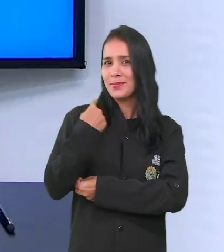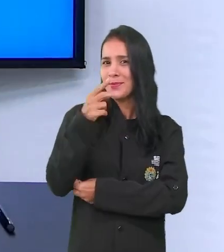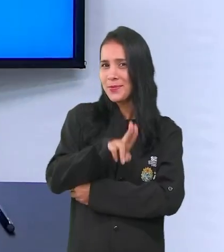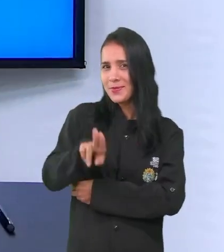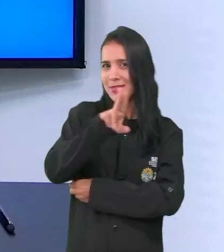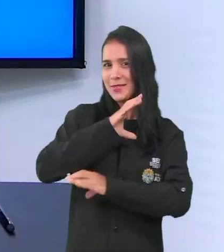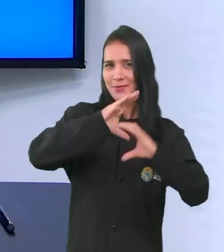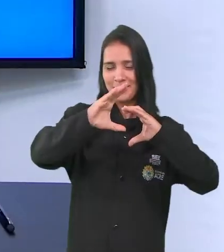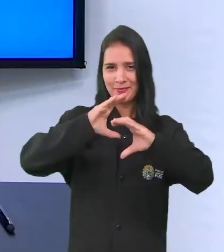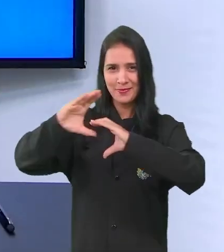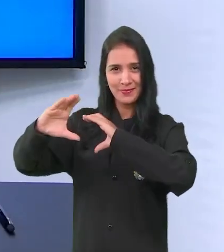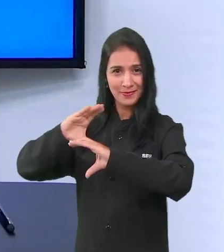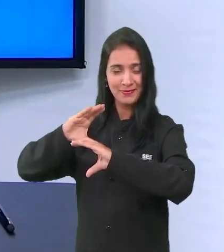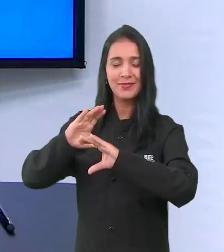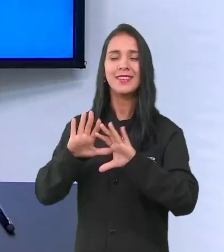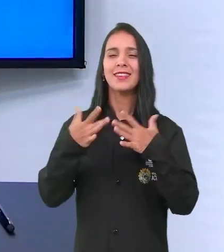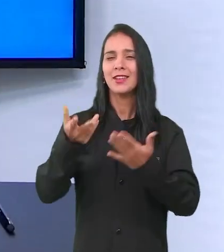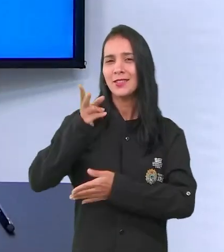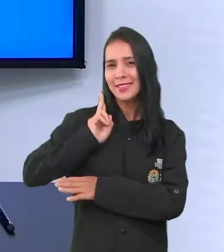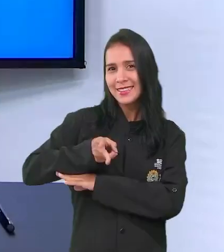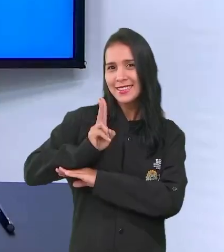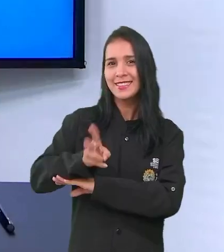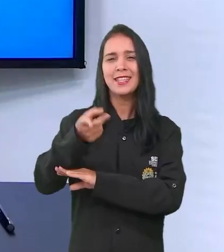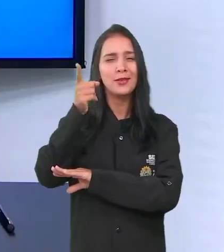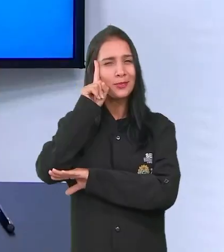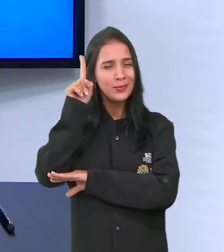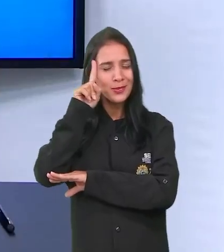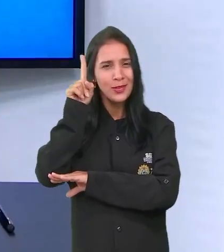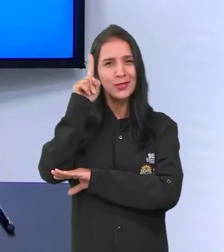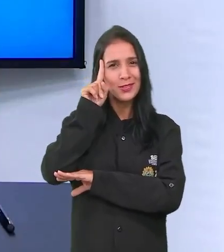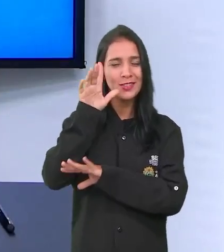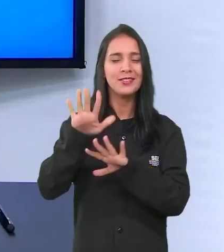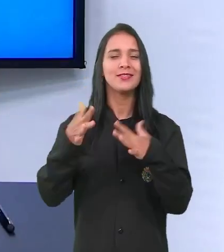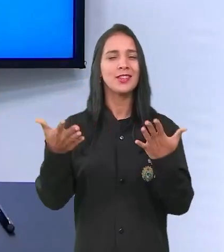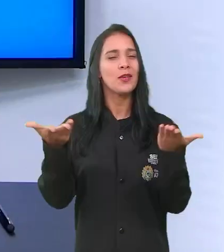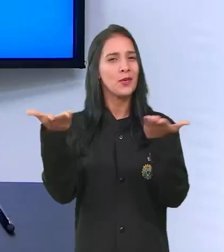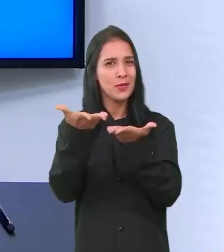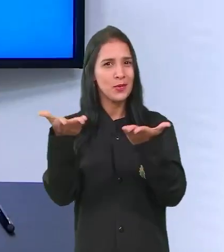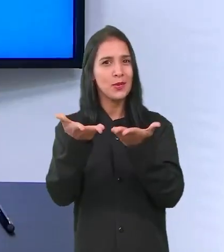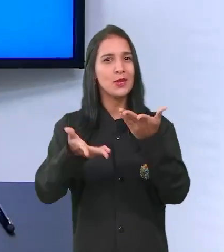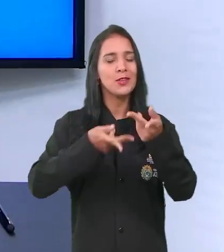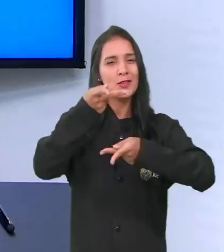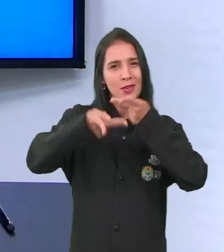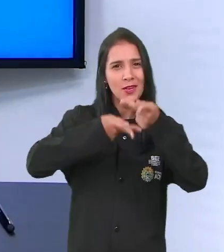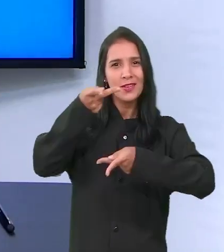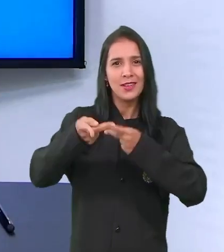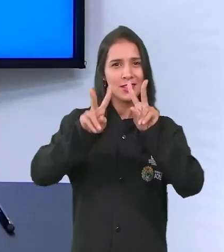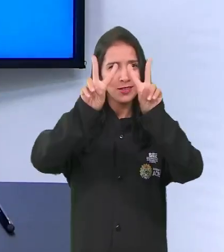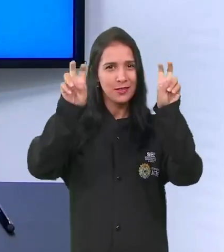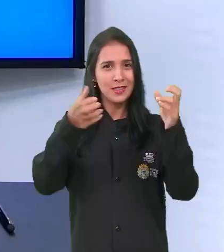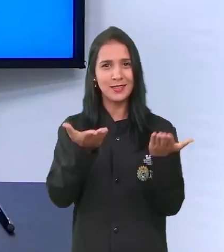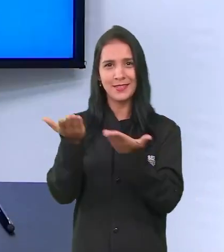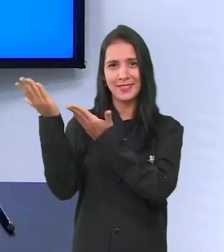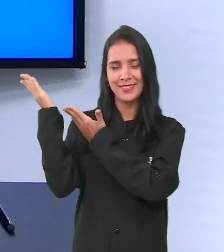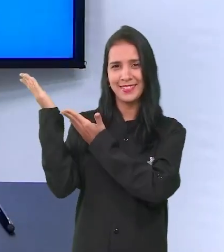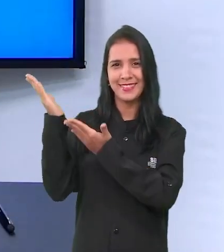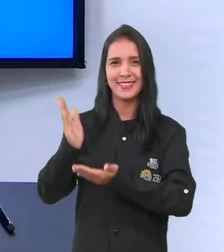se comunicar? Todo o tempo todo? É disso que nós vamos falar. Vamos lá para a nossa tela?